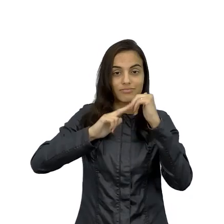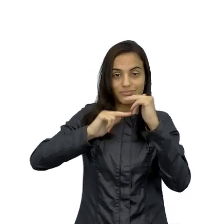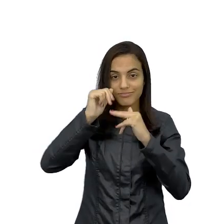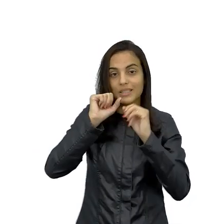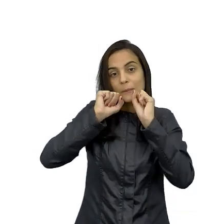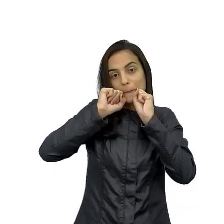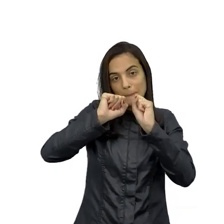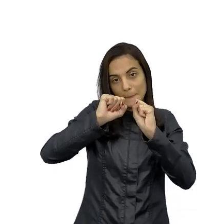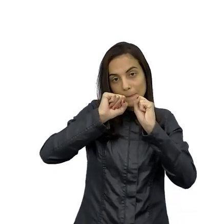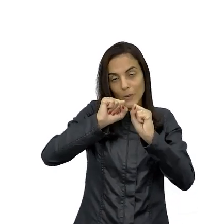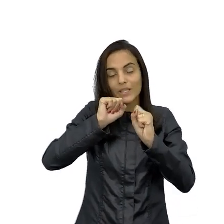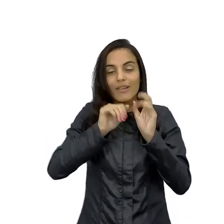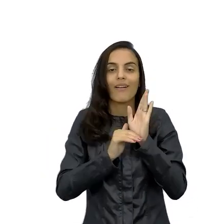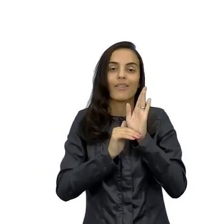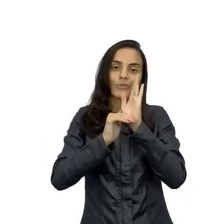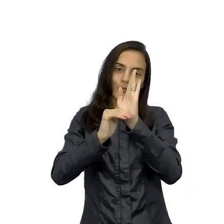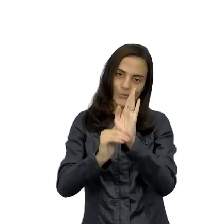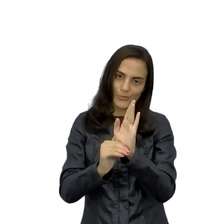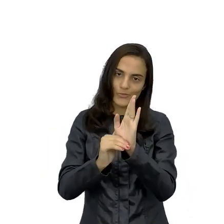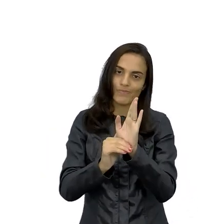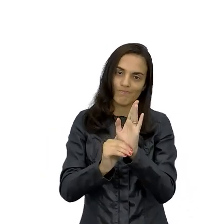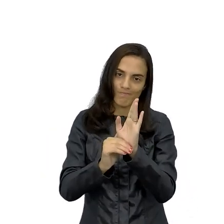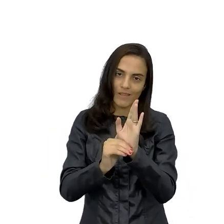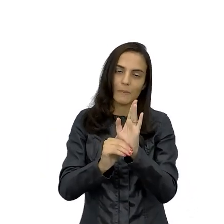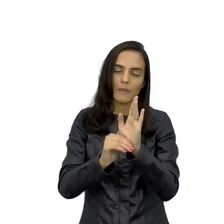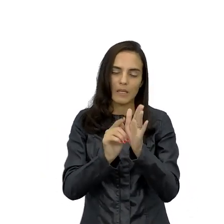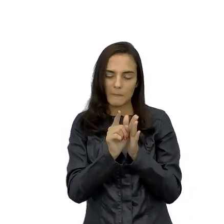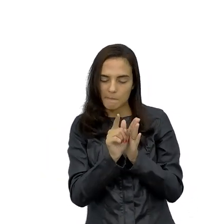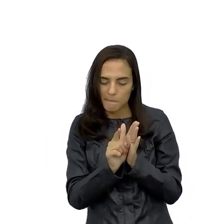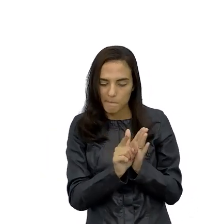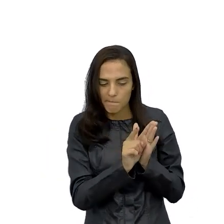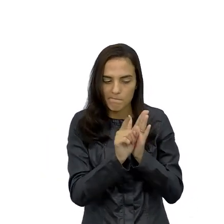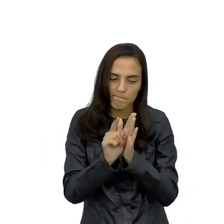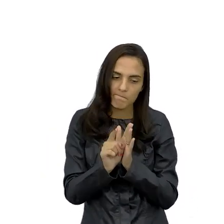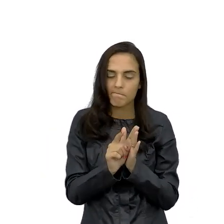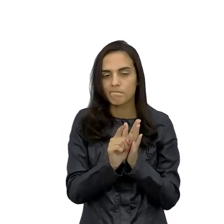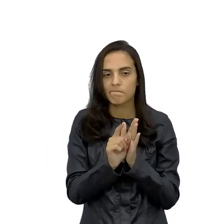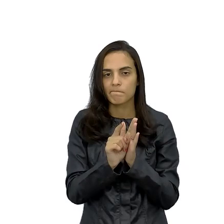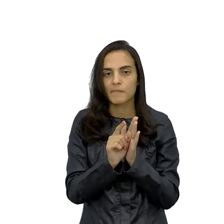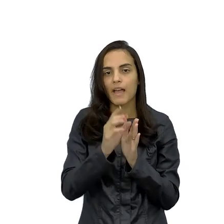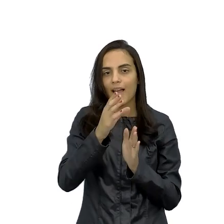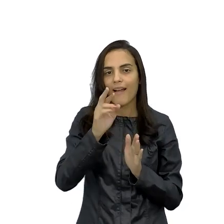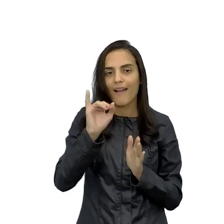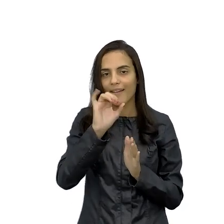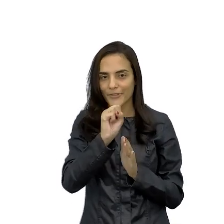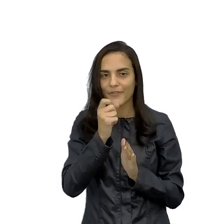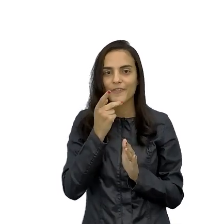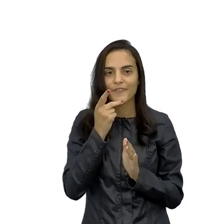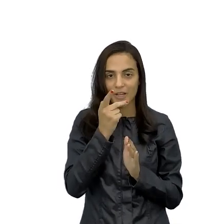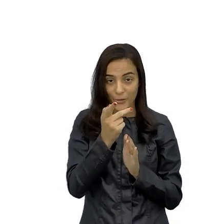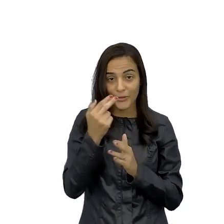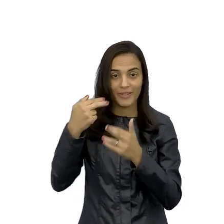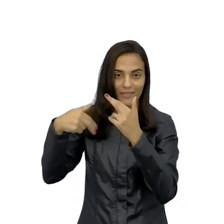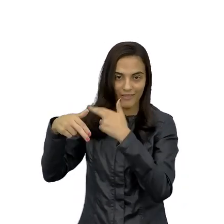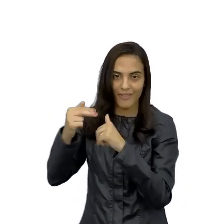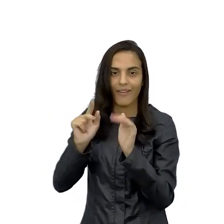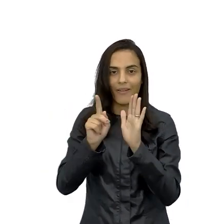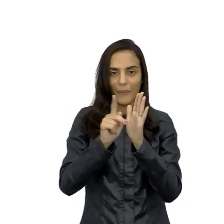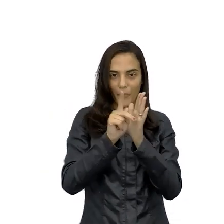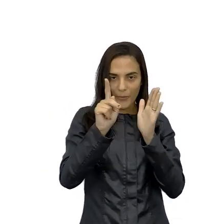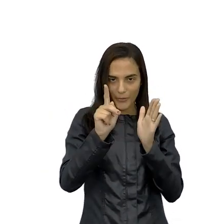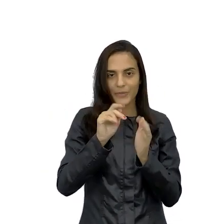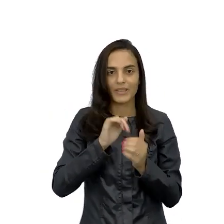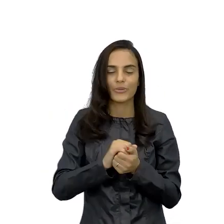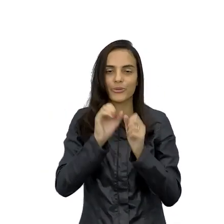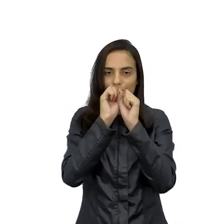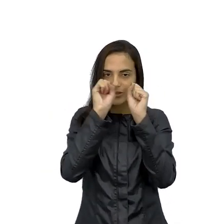que podem contribuir para essa sondagem, né? A Cris falou em relação à própria apropriação do